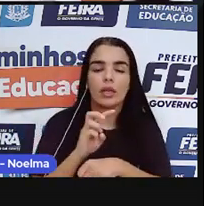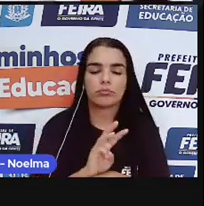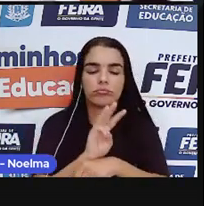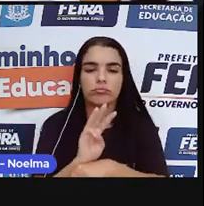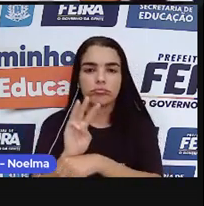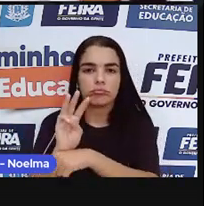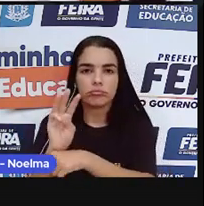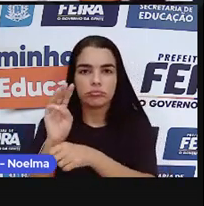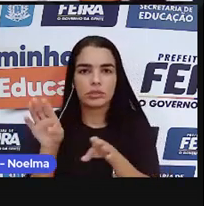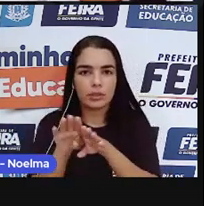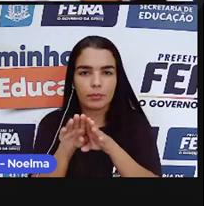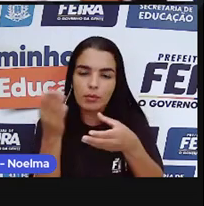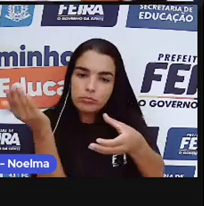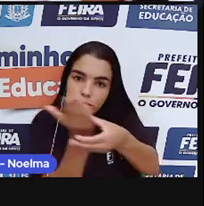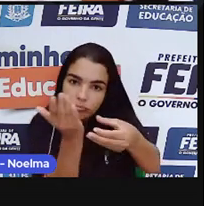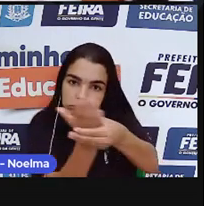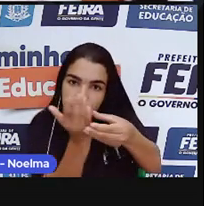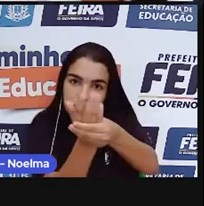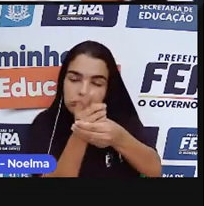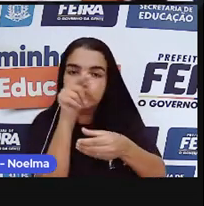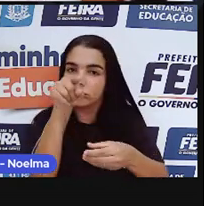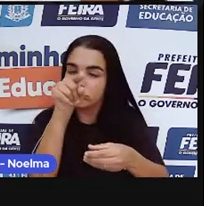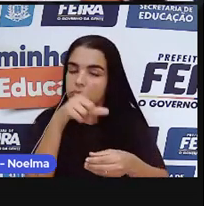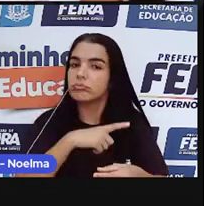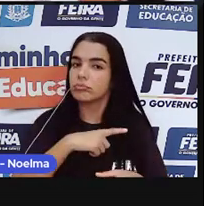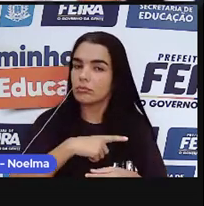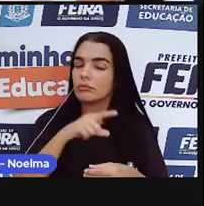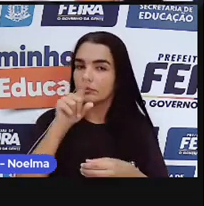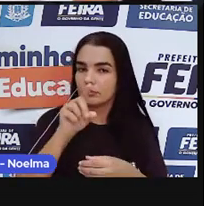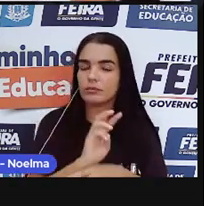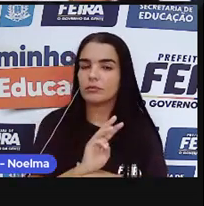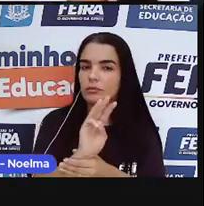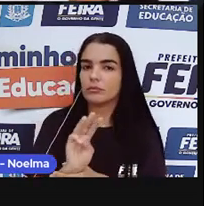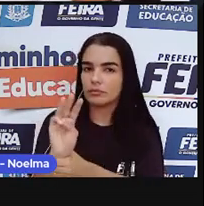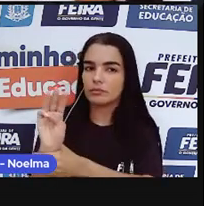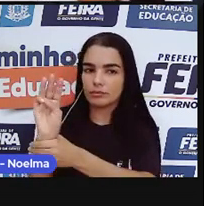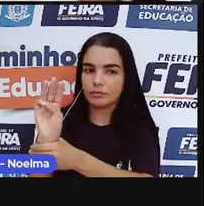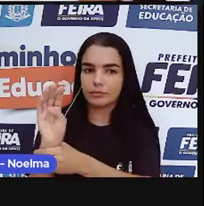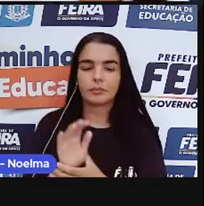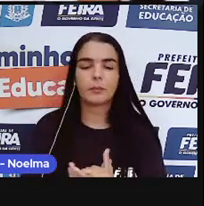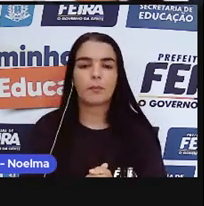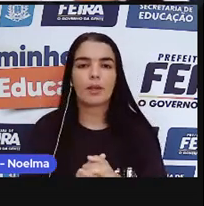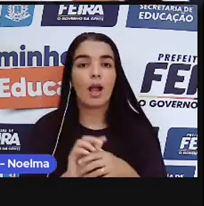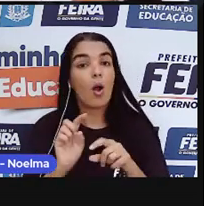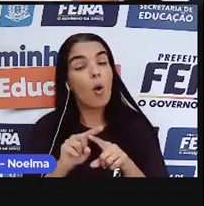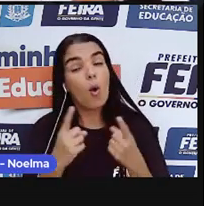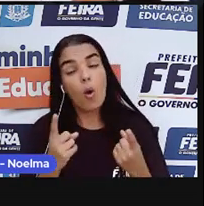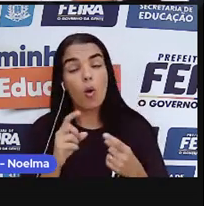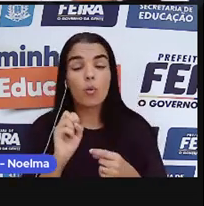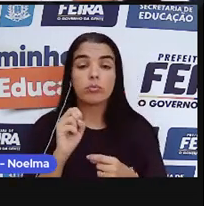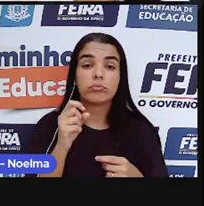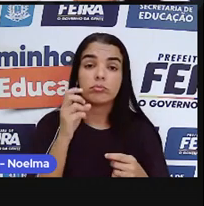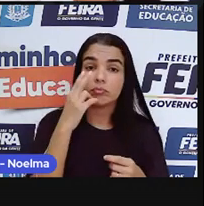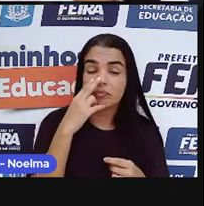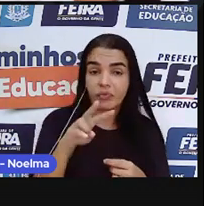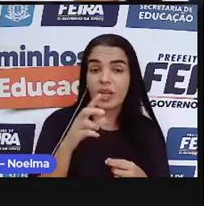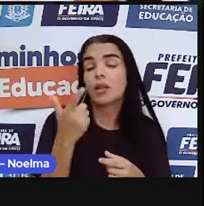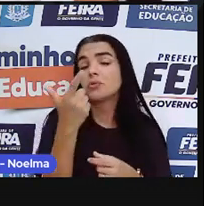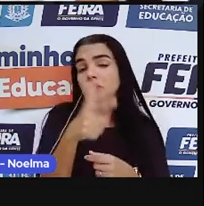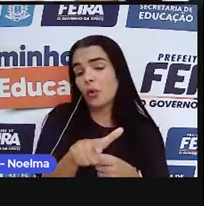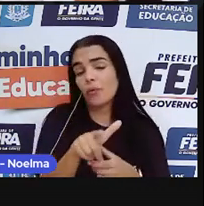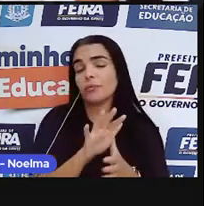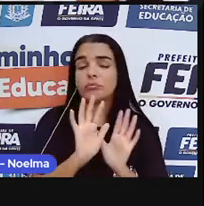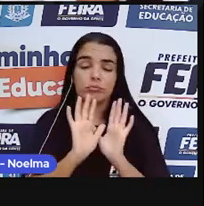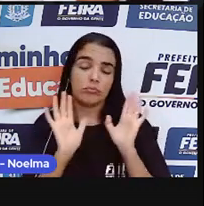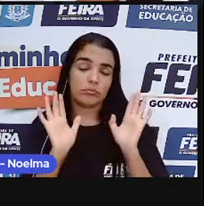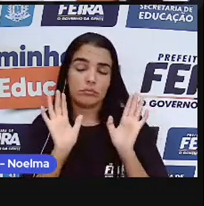em orientações do aluno, né? Tem o link desse vídeo. Ou então vocês podem rever esse vídeo que a Pro